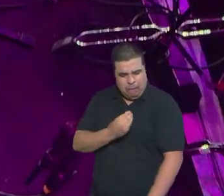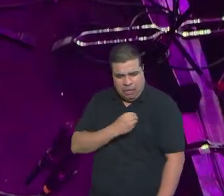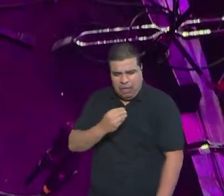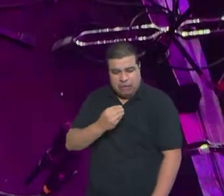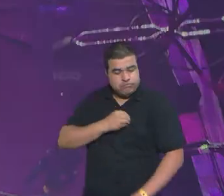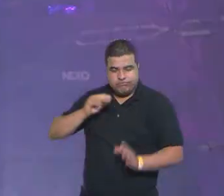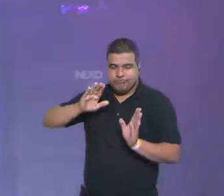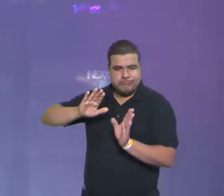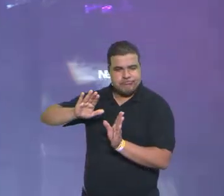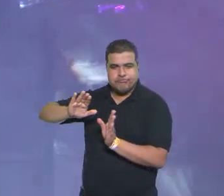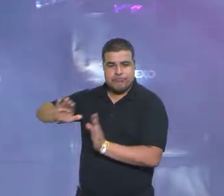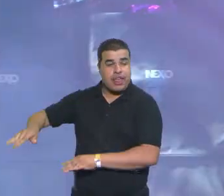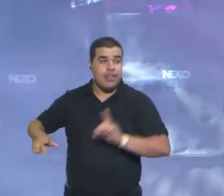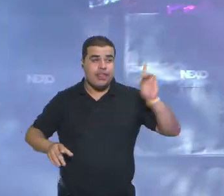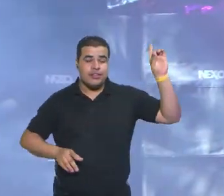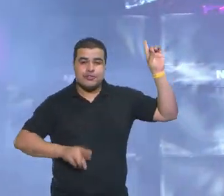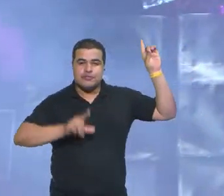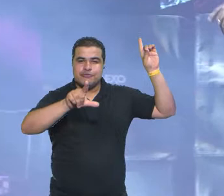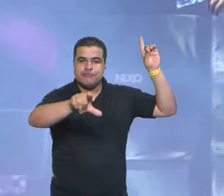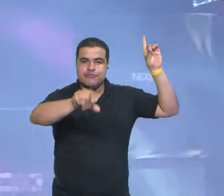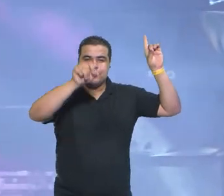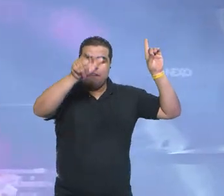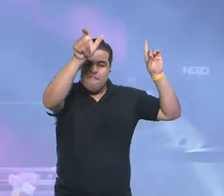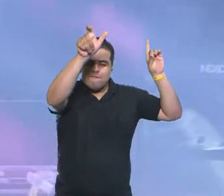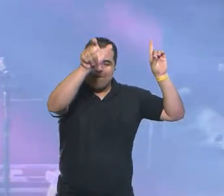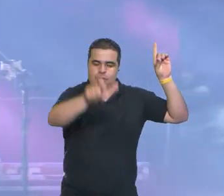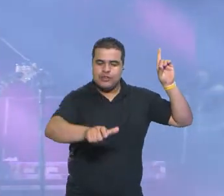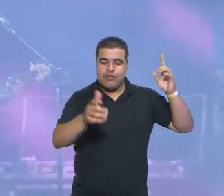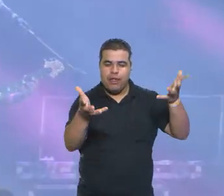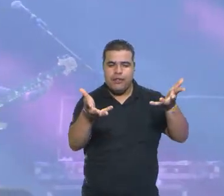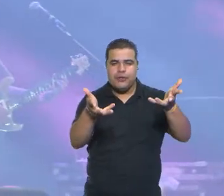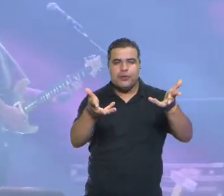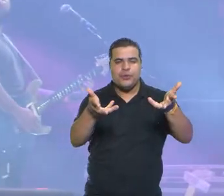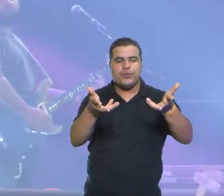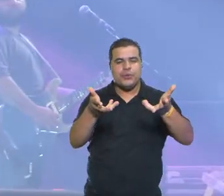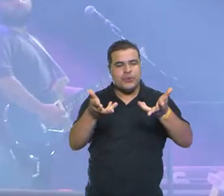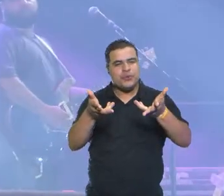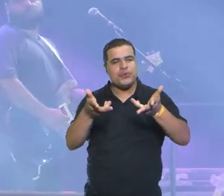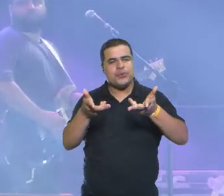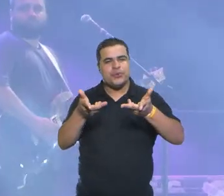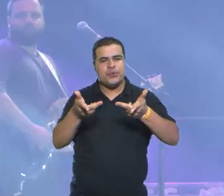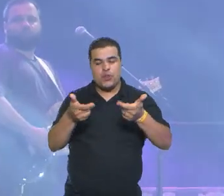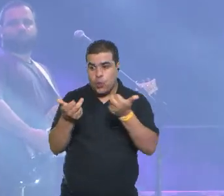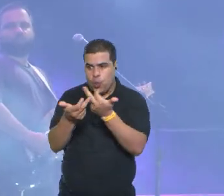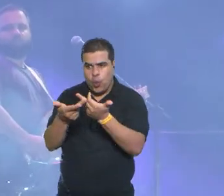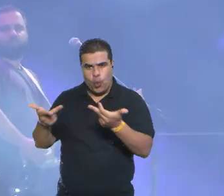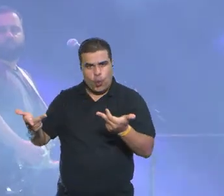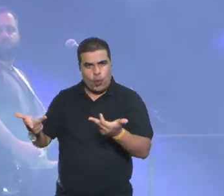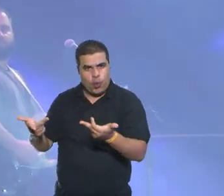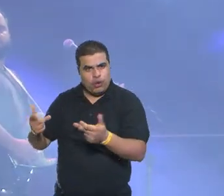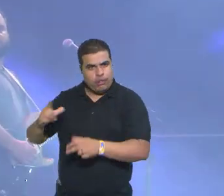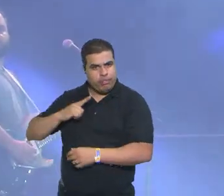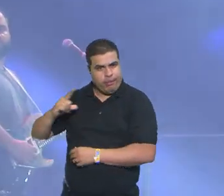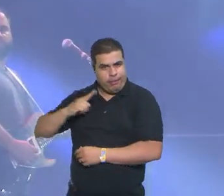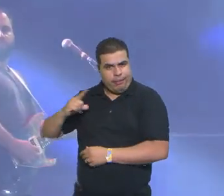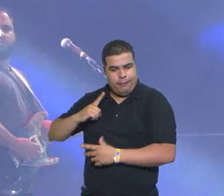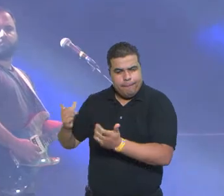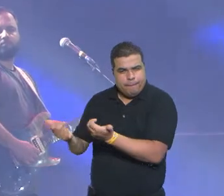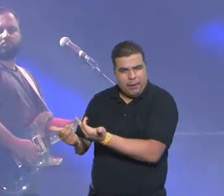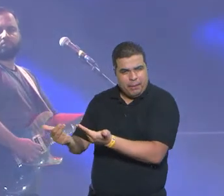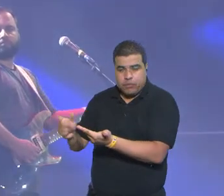Jesus quando você sua Raridade não está aqui que você possui